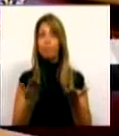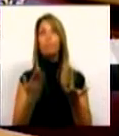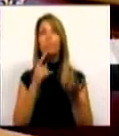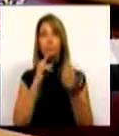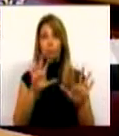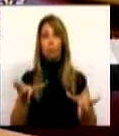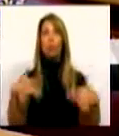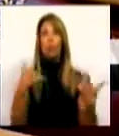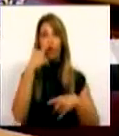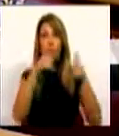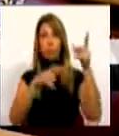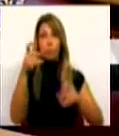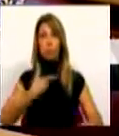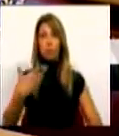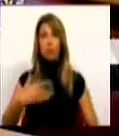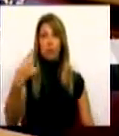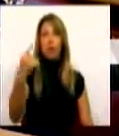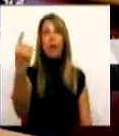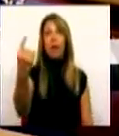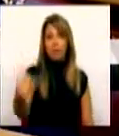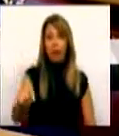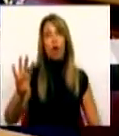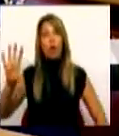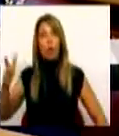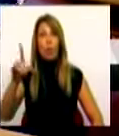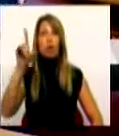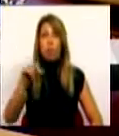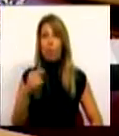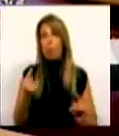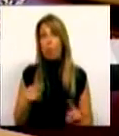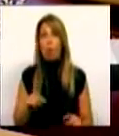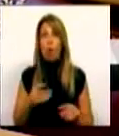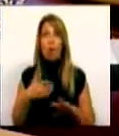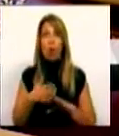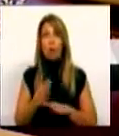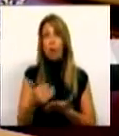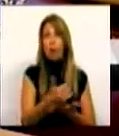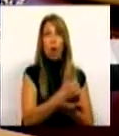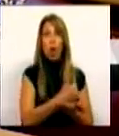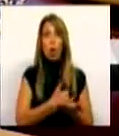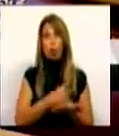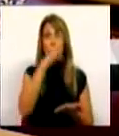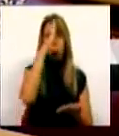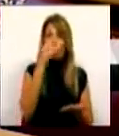cidadãos e pelo país com os recursos e só com os recursos de que o país dispõe. Muito obrigada.